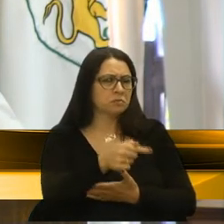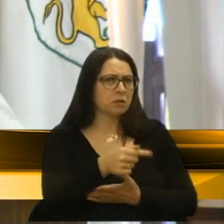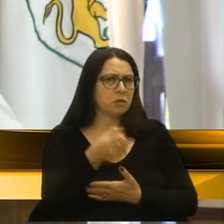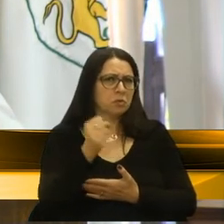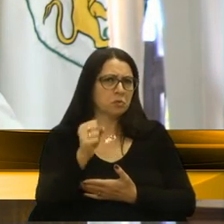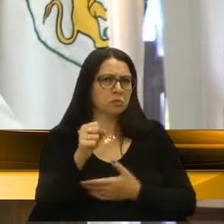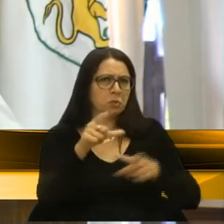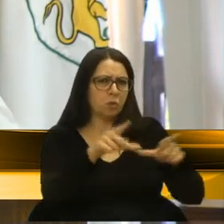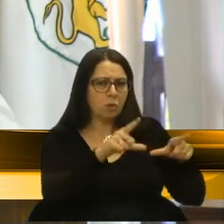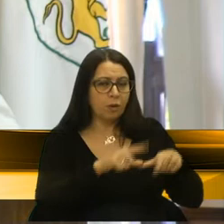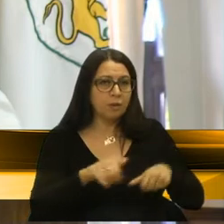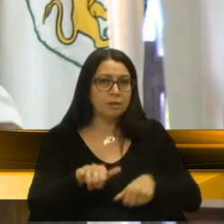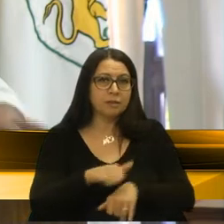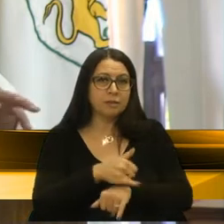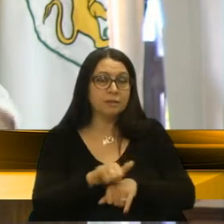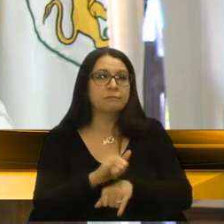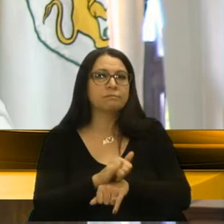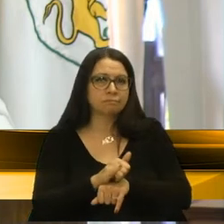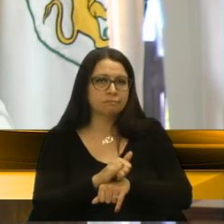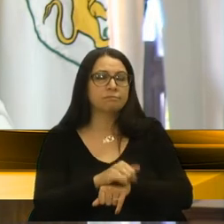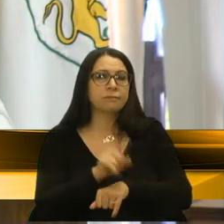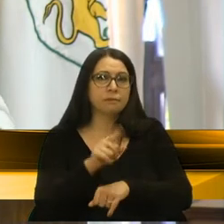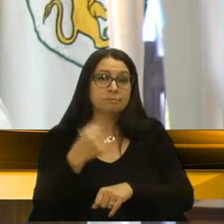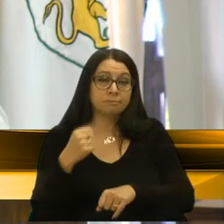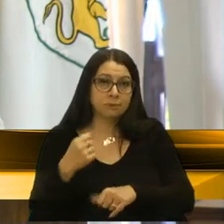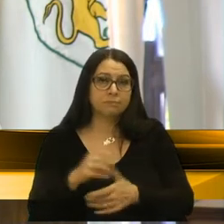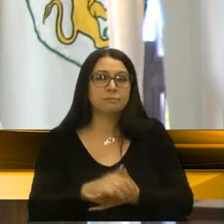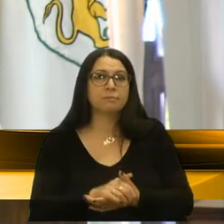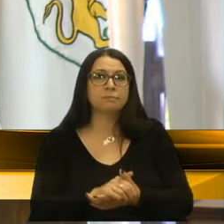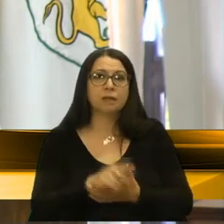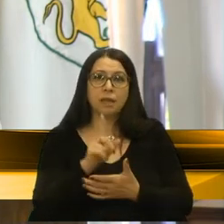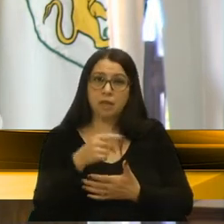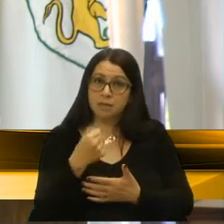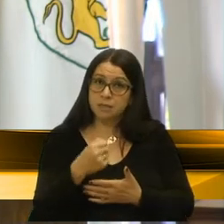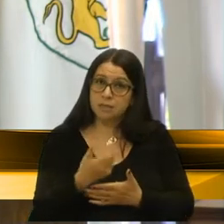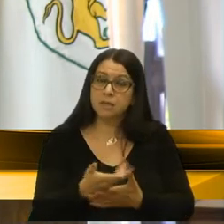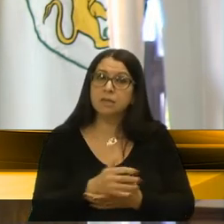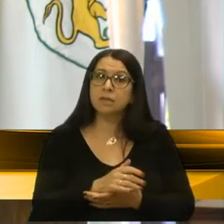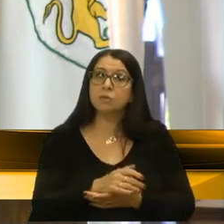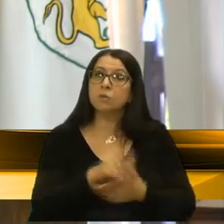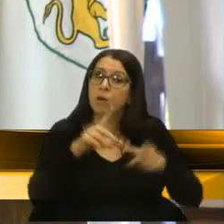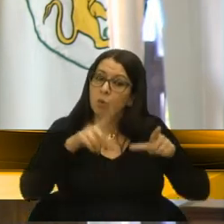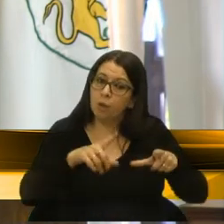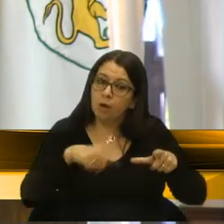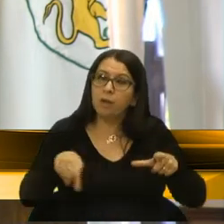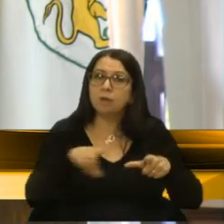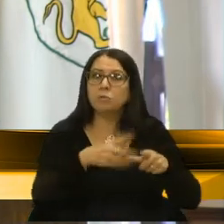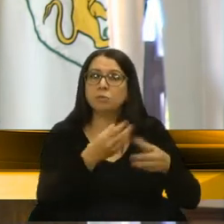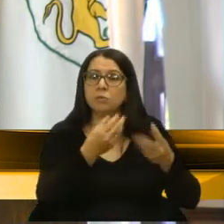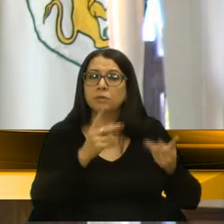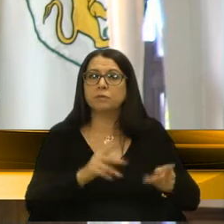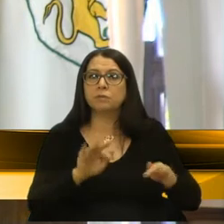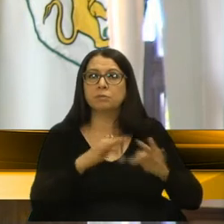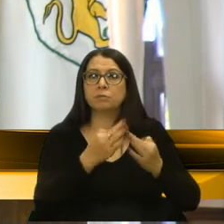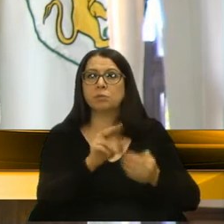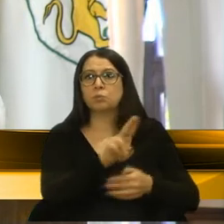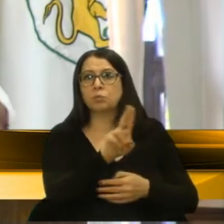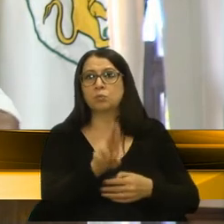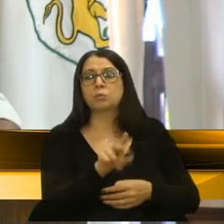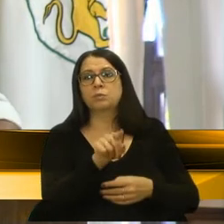locais estratégicos que realmente é preciso, é necessário, é locais onde muitas famílias